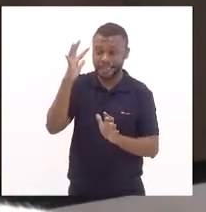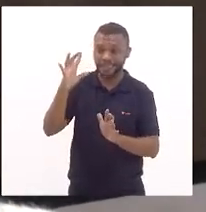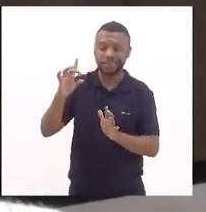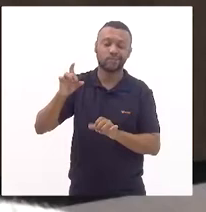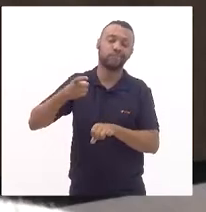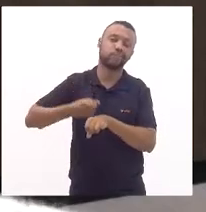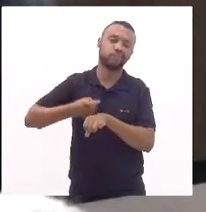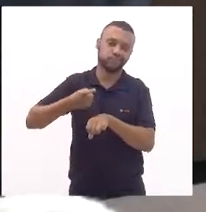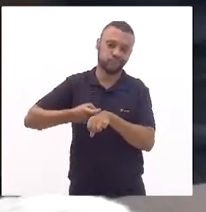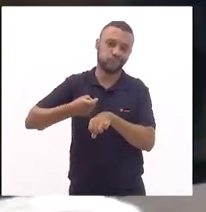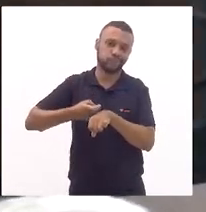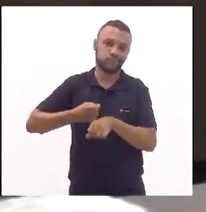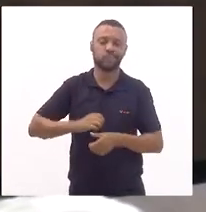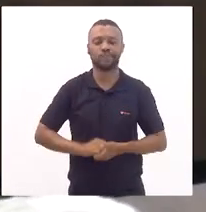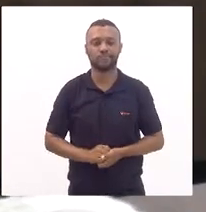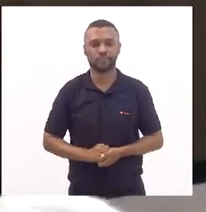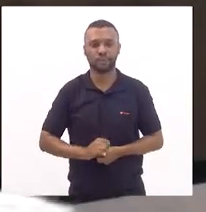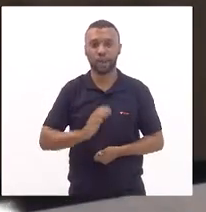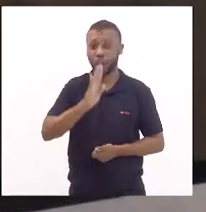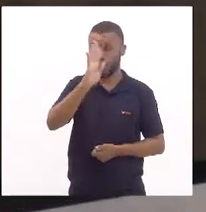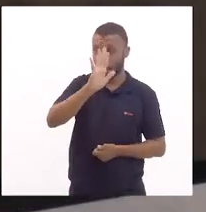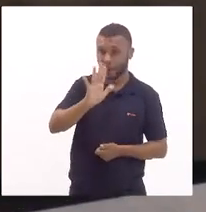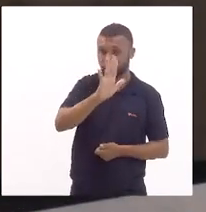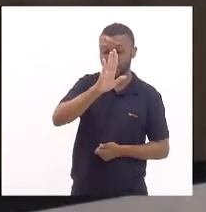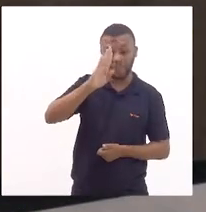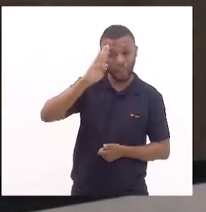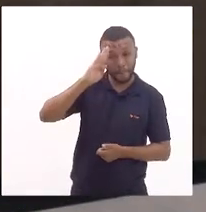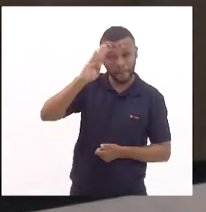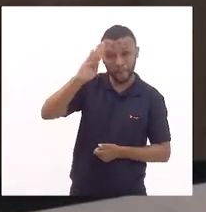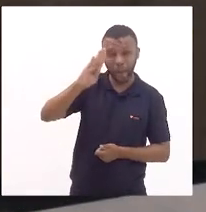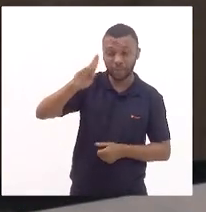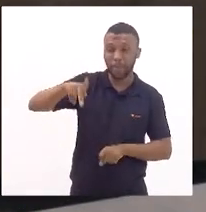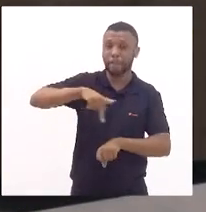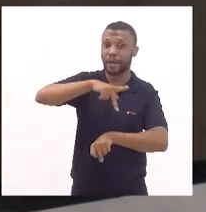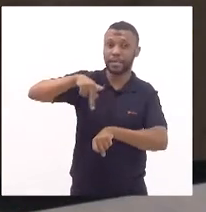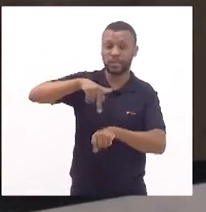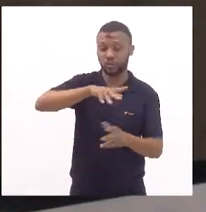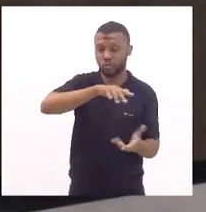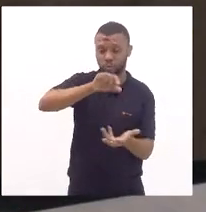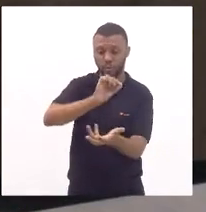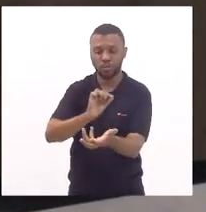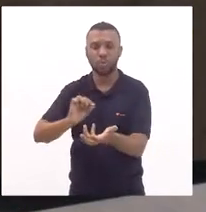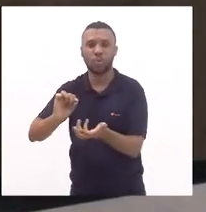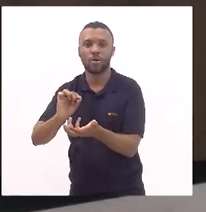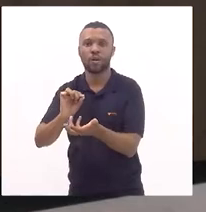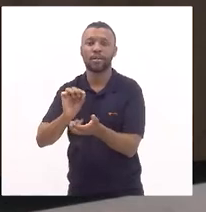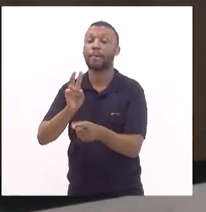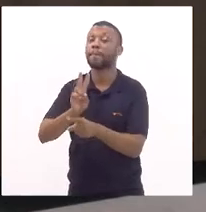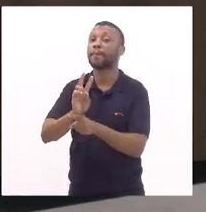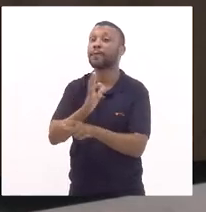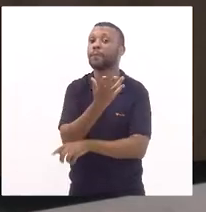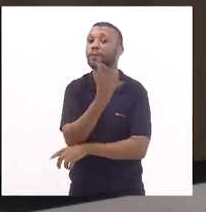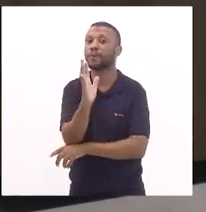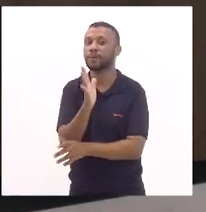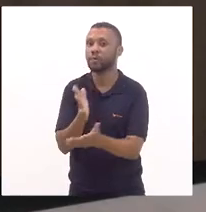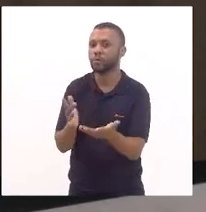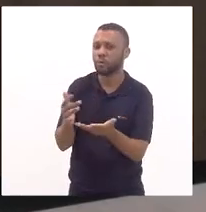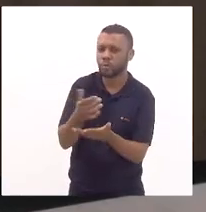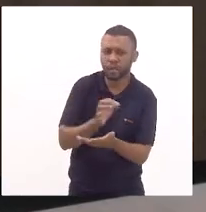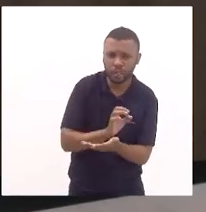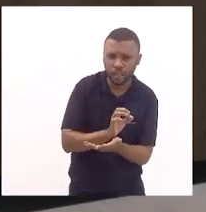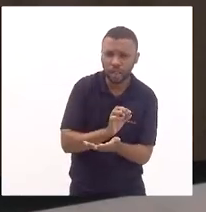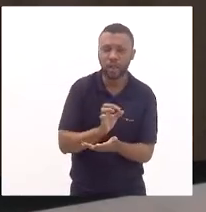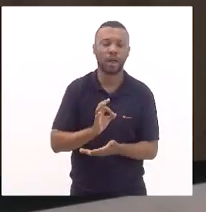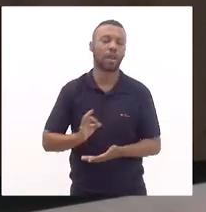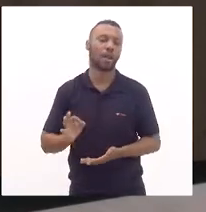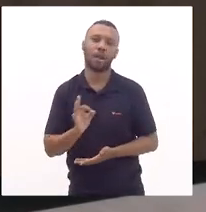O Brasil é um dos maiores países de reciclagem do mundo. Por que preserva o meio ambiente? Não.